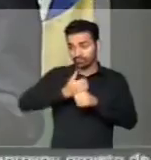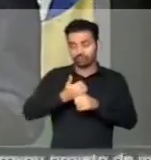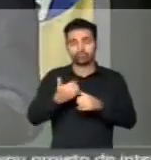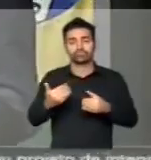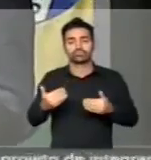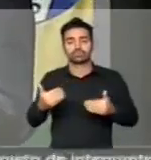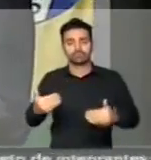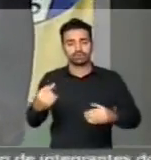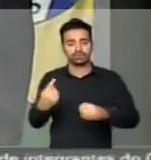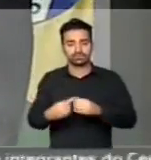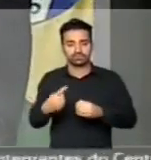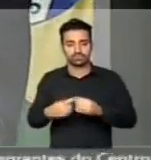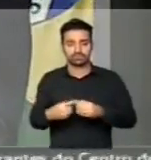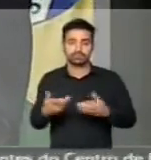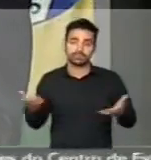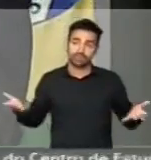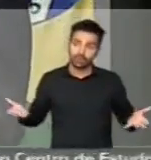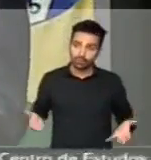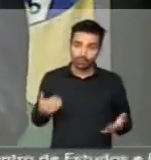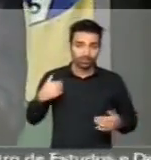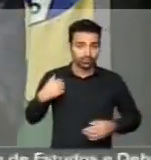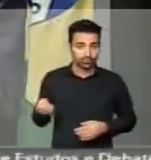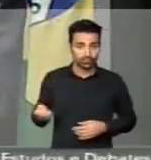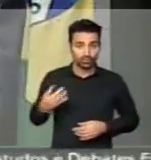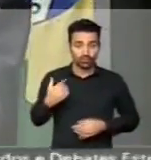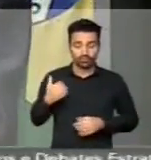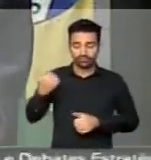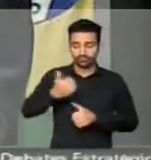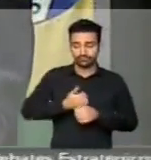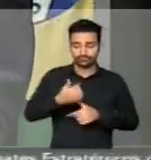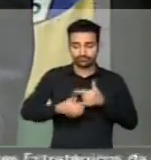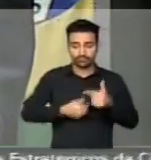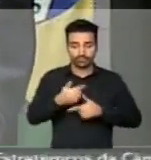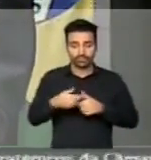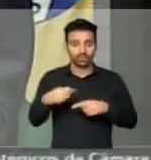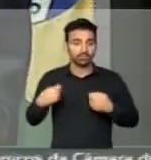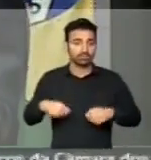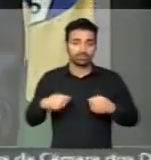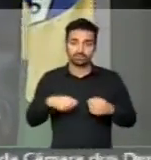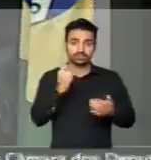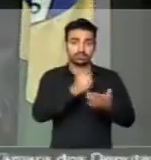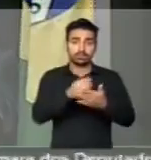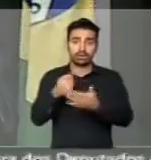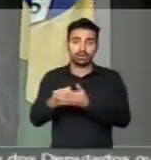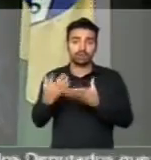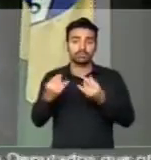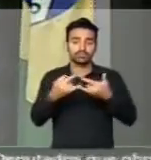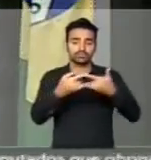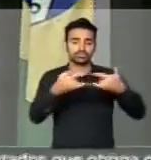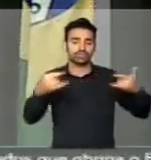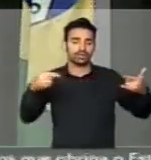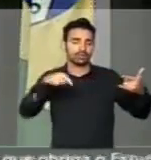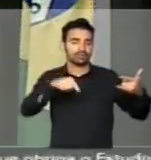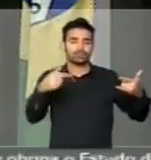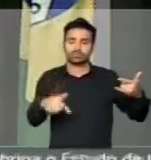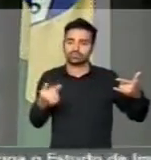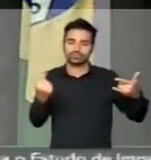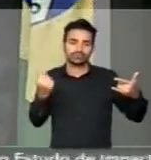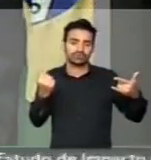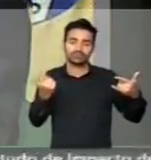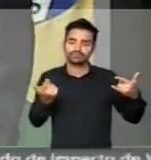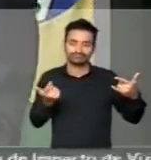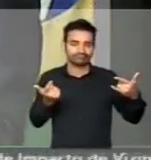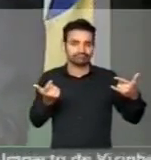Cidades, restou à nova gestão cobrir um monte de cheques sem fundos passados pelo governo da